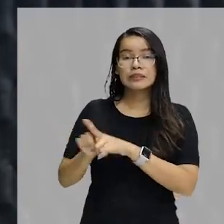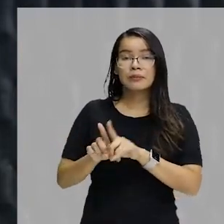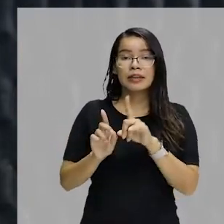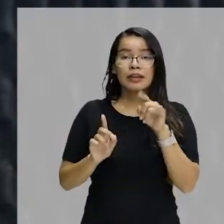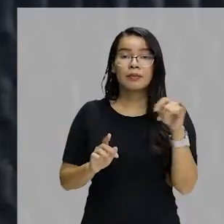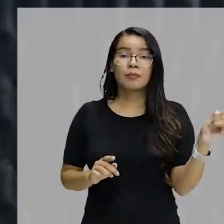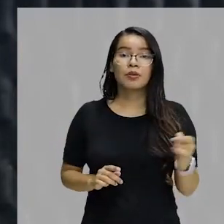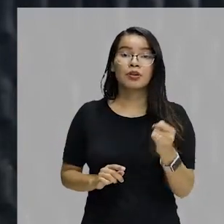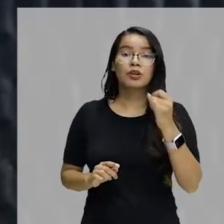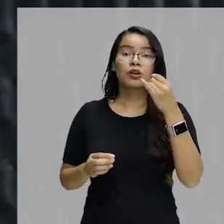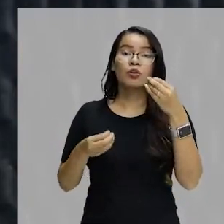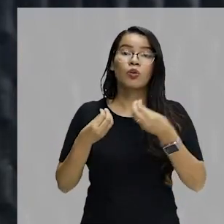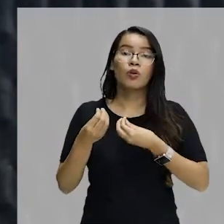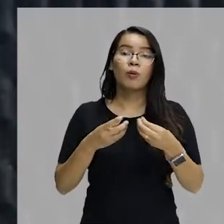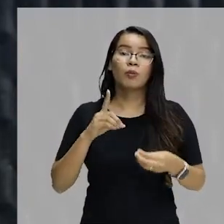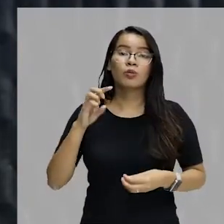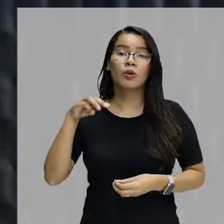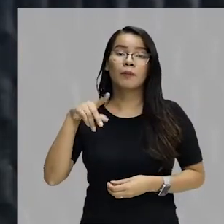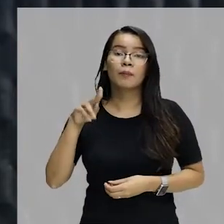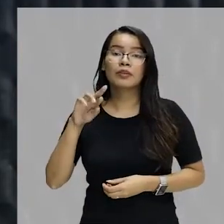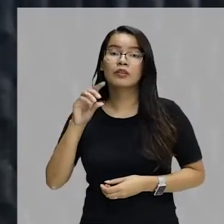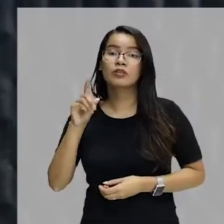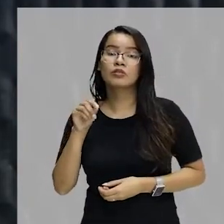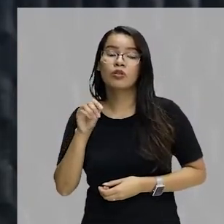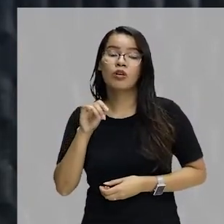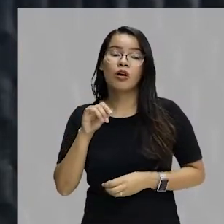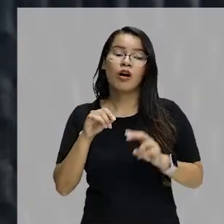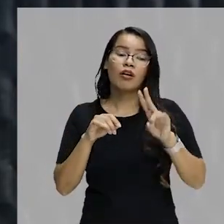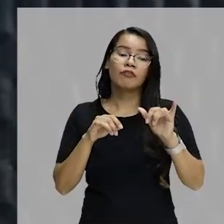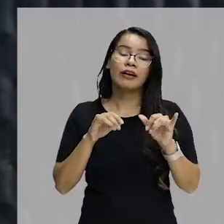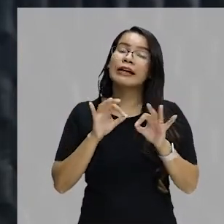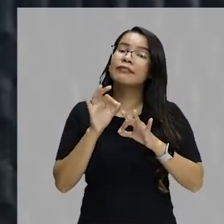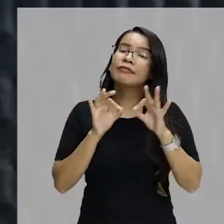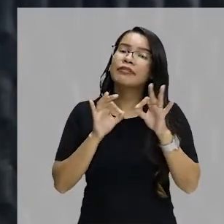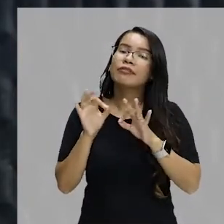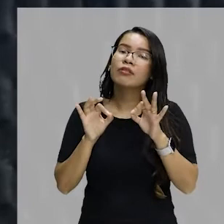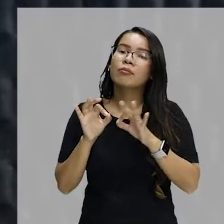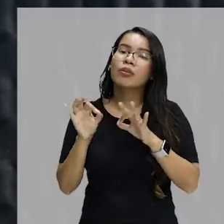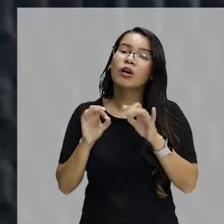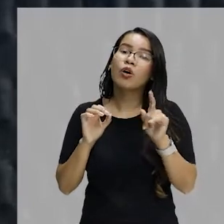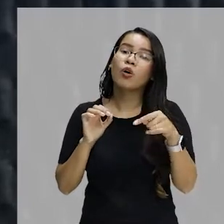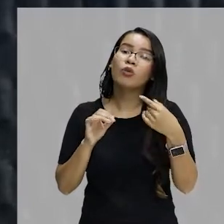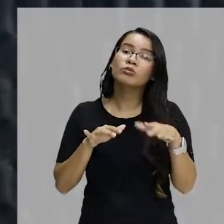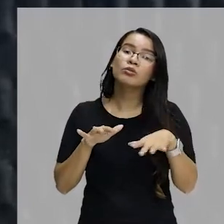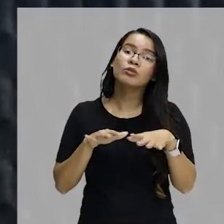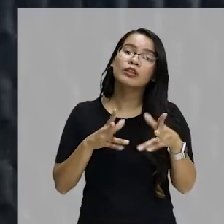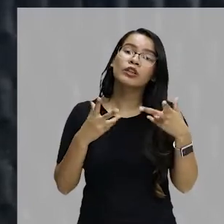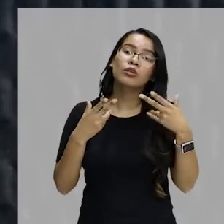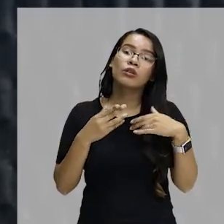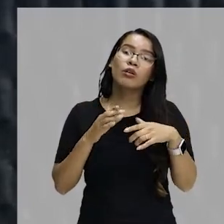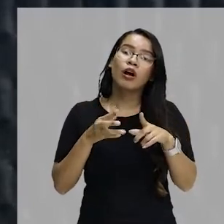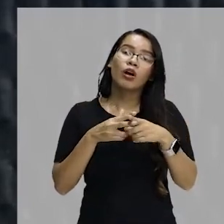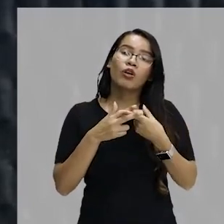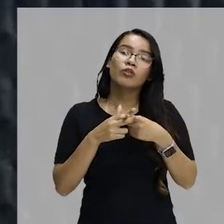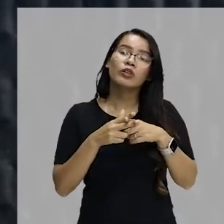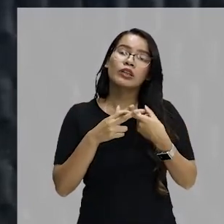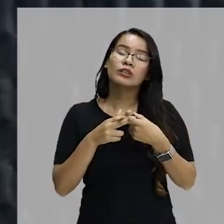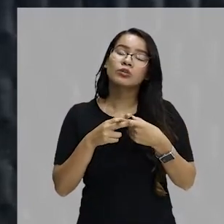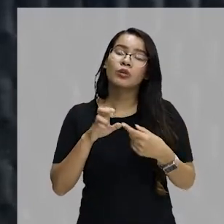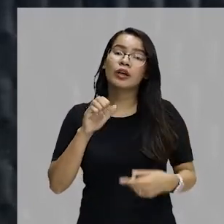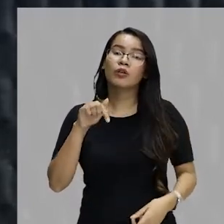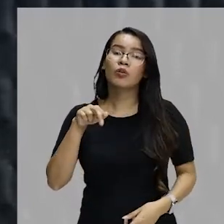vai tratar alguns movimentos, como a Confederação do Equador. A Confederação do Equador, que foi um movimento de caráter